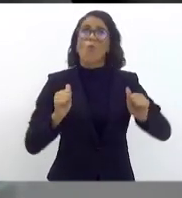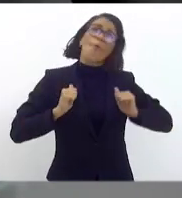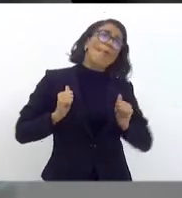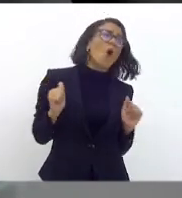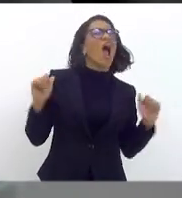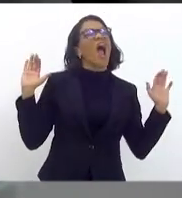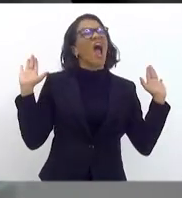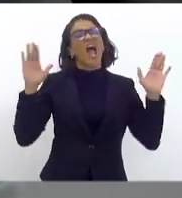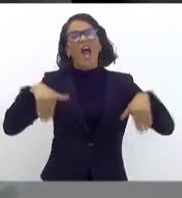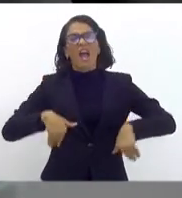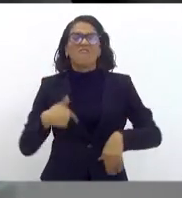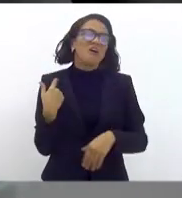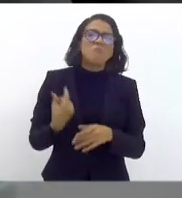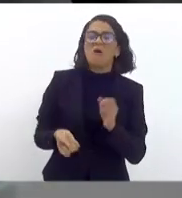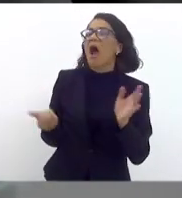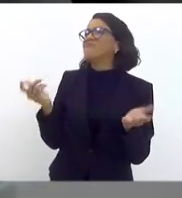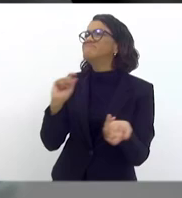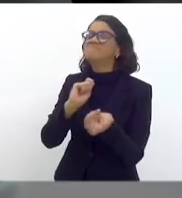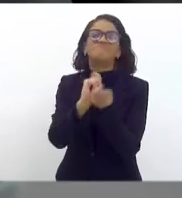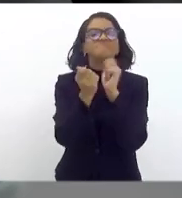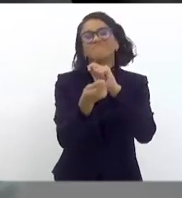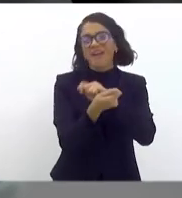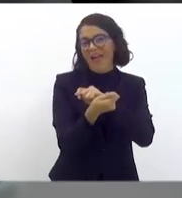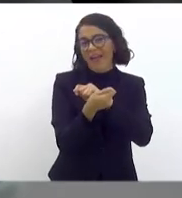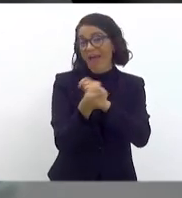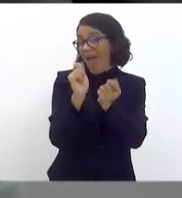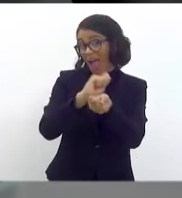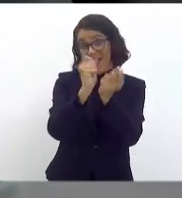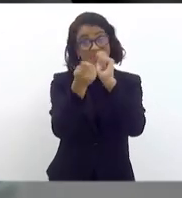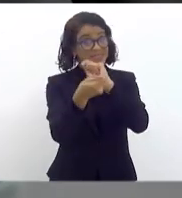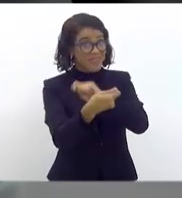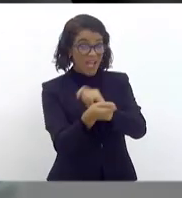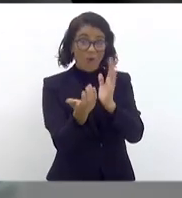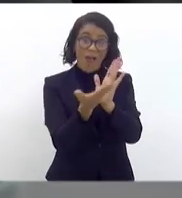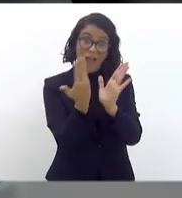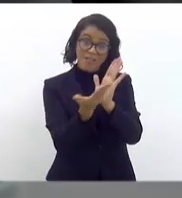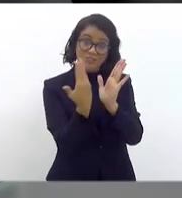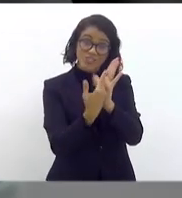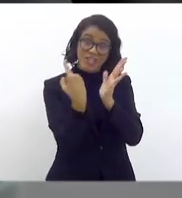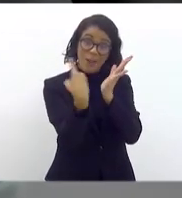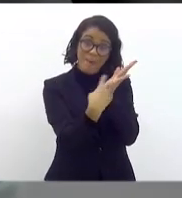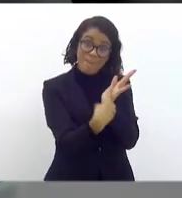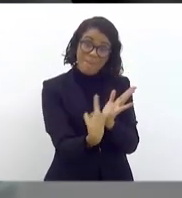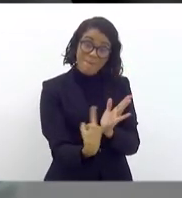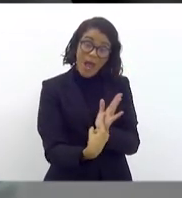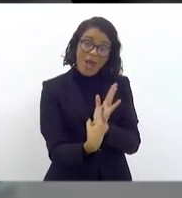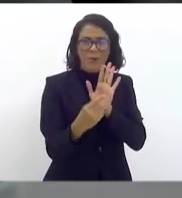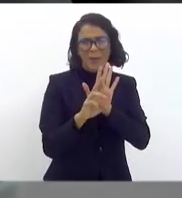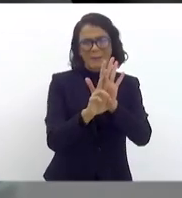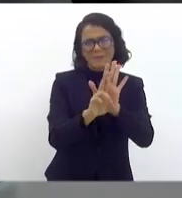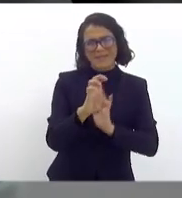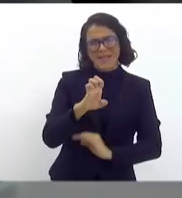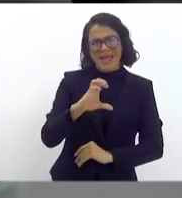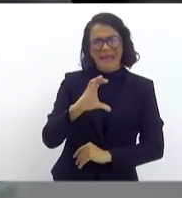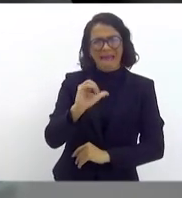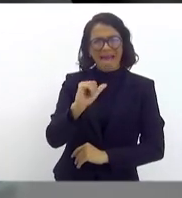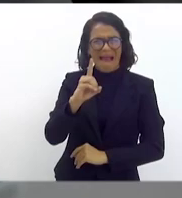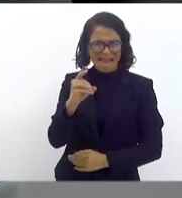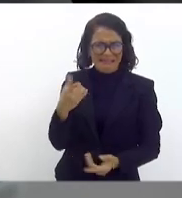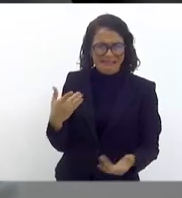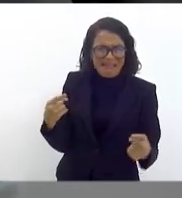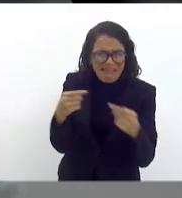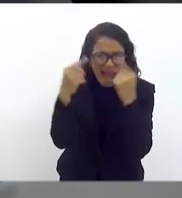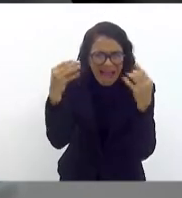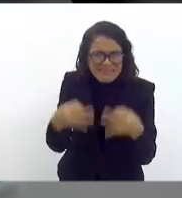fazer, e aí vamos adequar, palavras do doutor, adequar a agenda com a representante do ECAD. Vê se tem cabimento